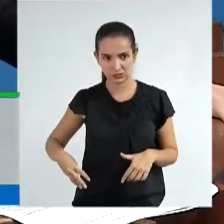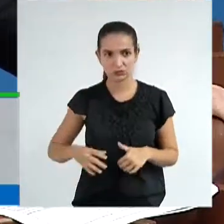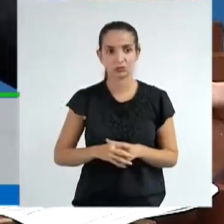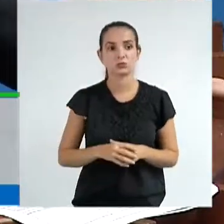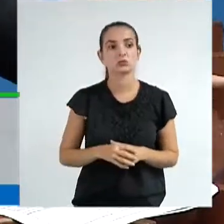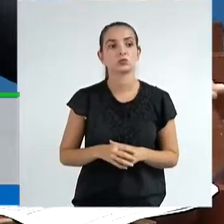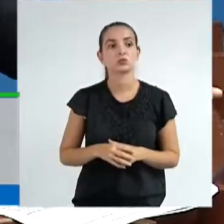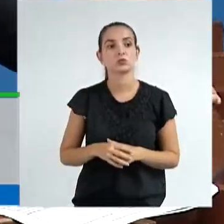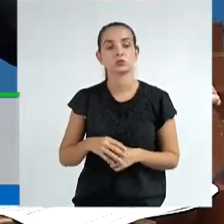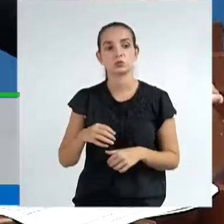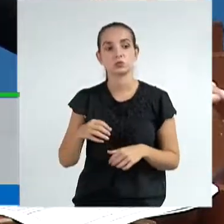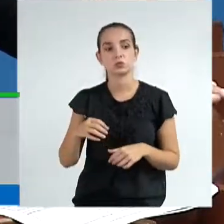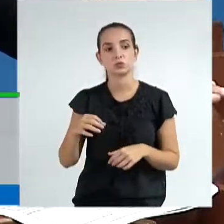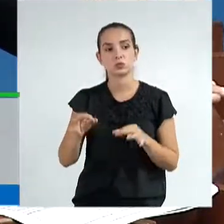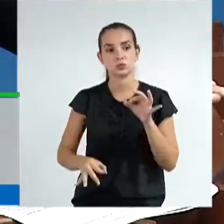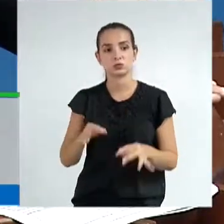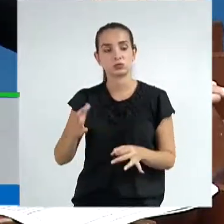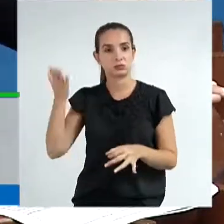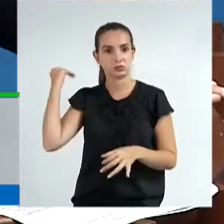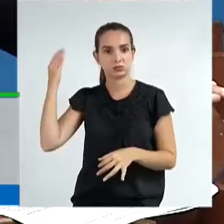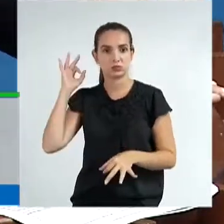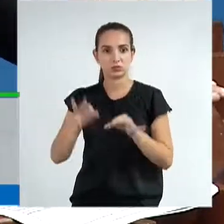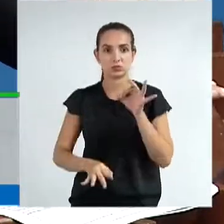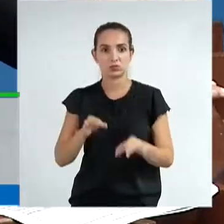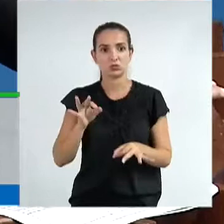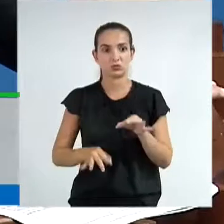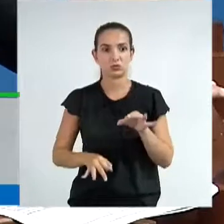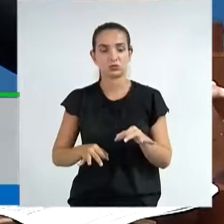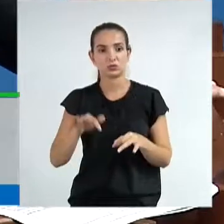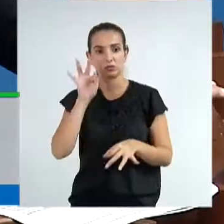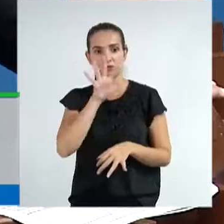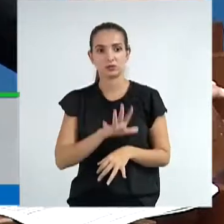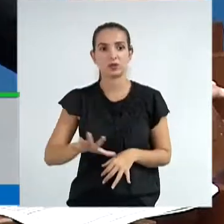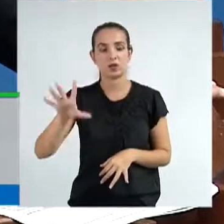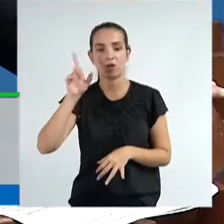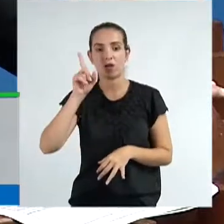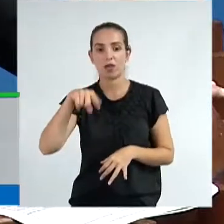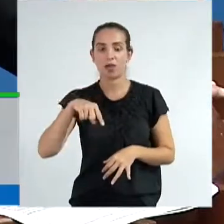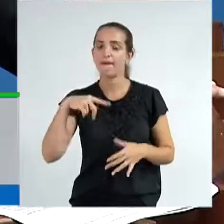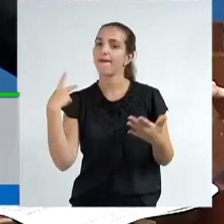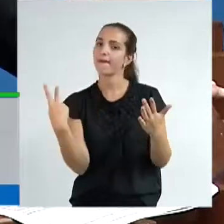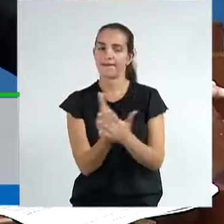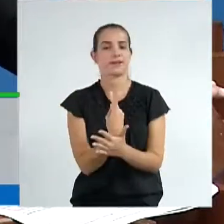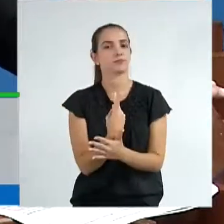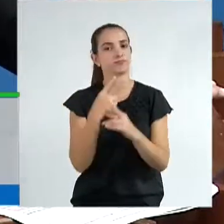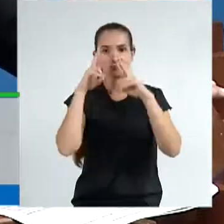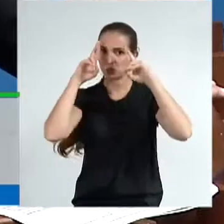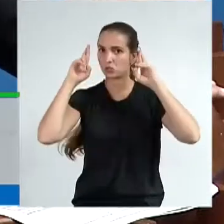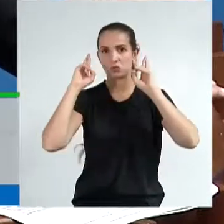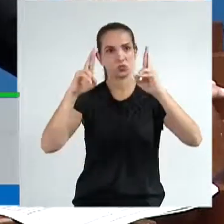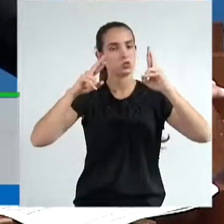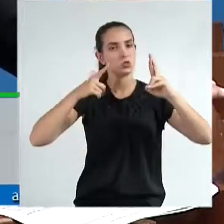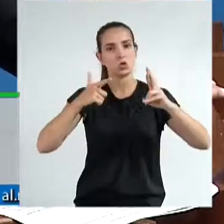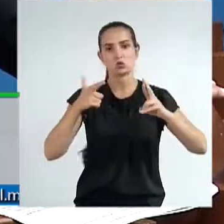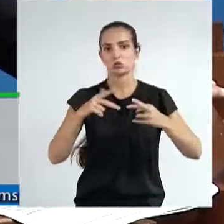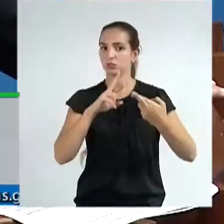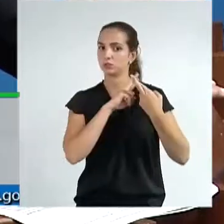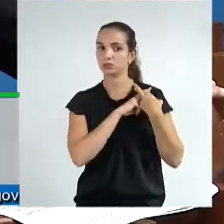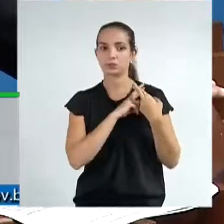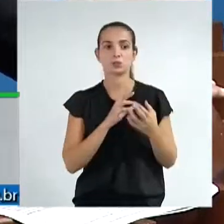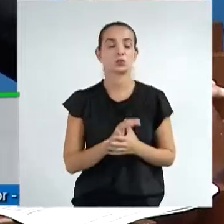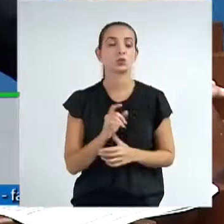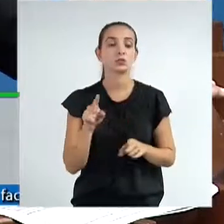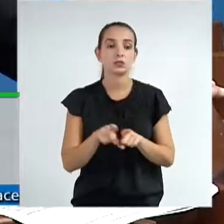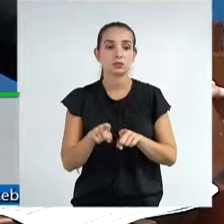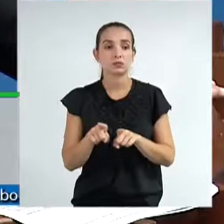juiz federal, foi uma atuação parcial, e que a Operação Lava Jato,